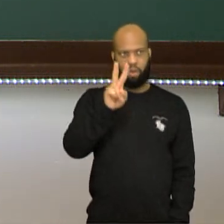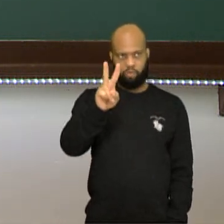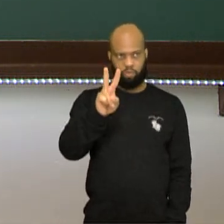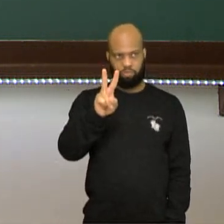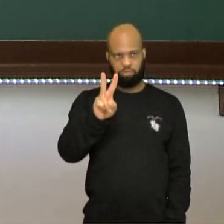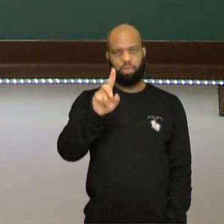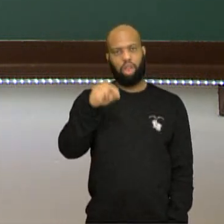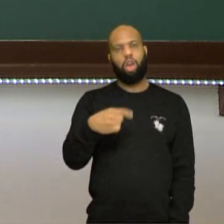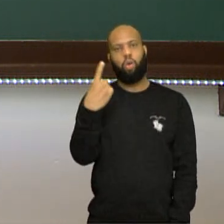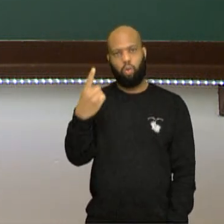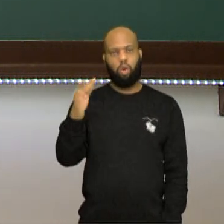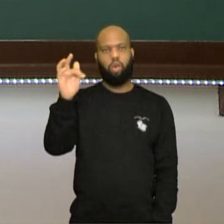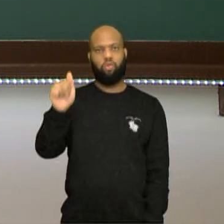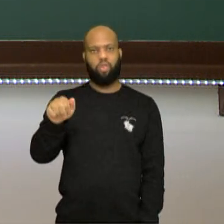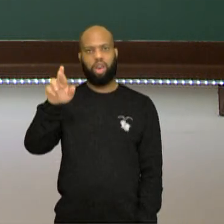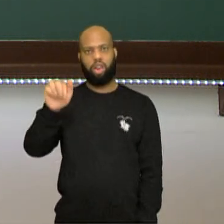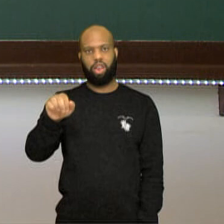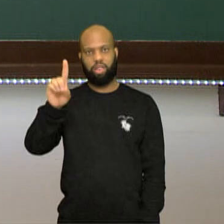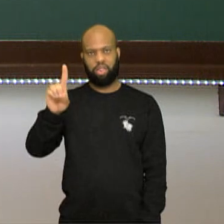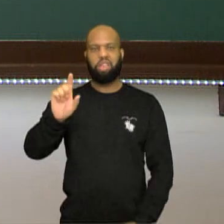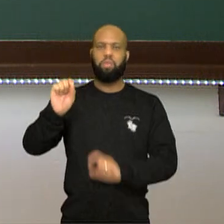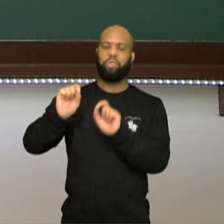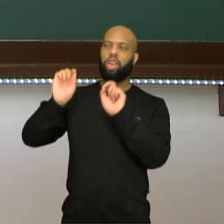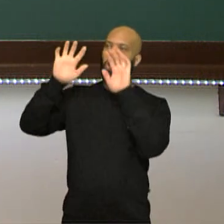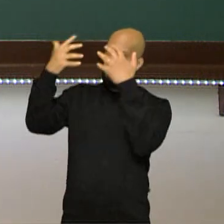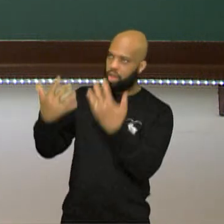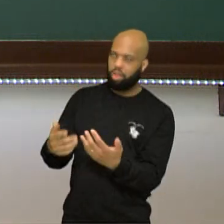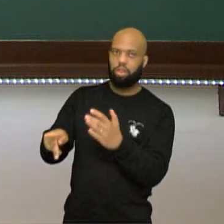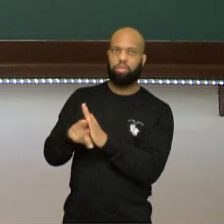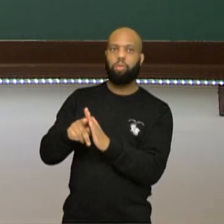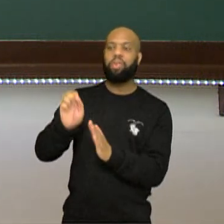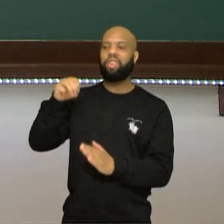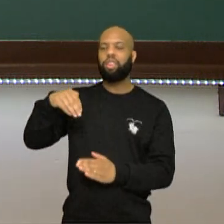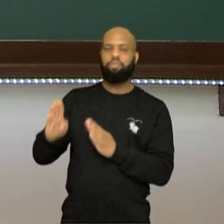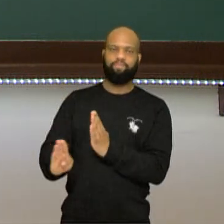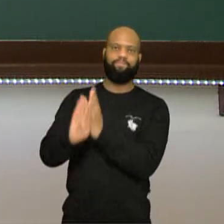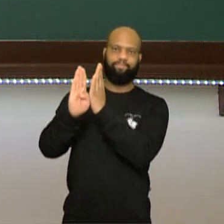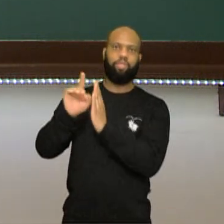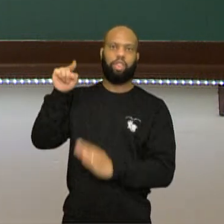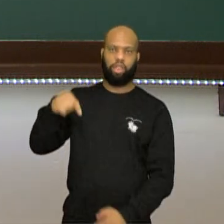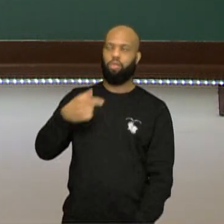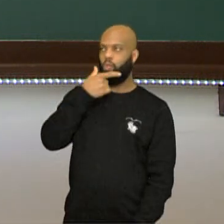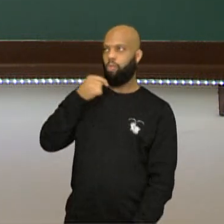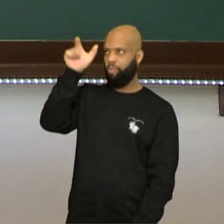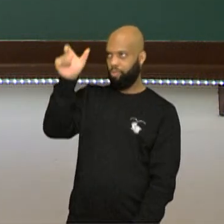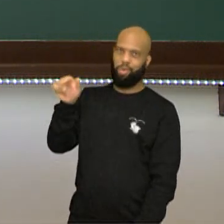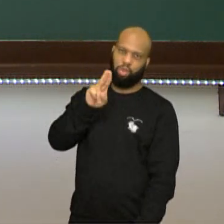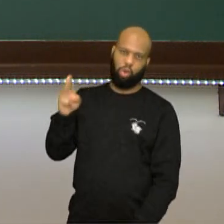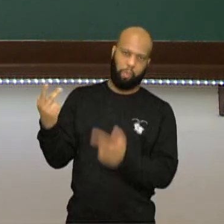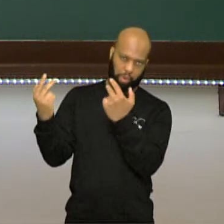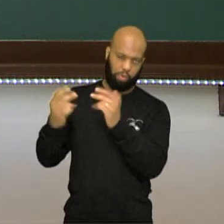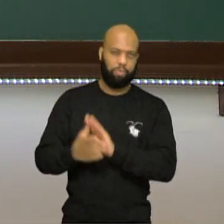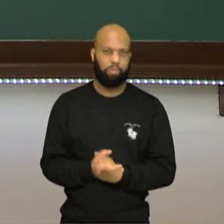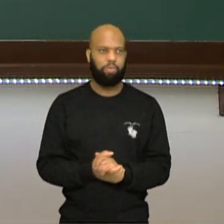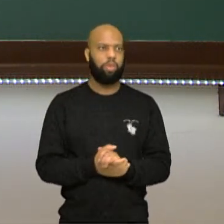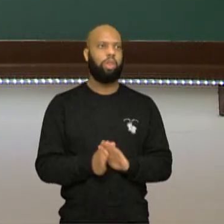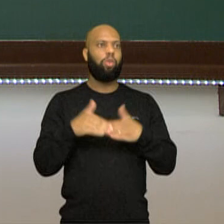pai do eletromagnetismo, Michael Faraday, tá? Então é o seguinte, os múltiplos da